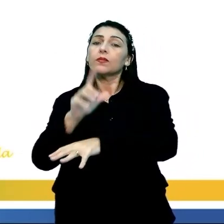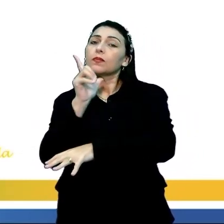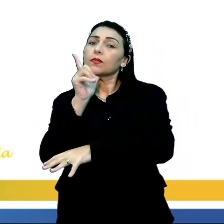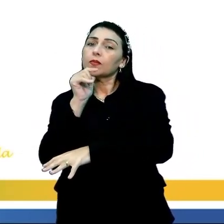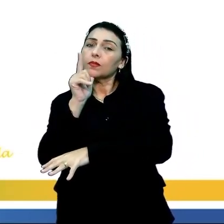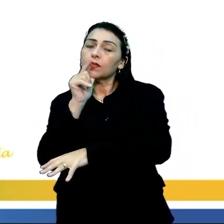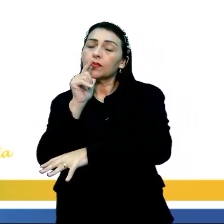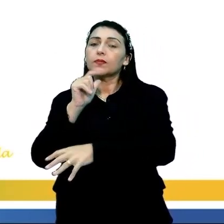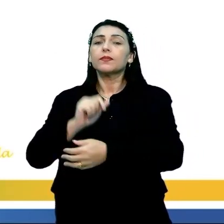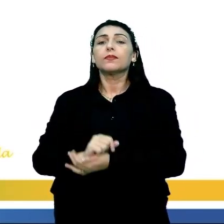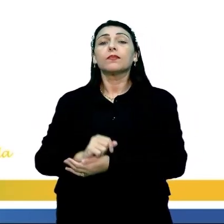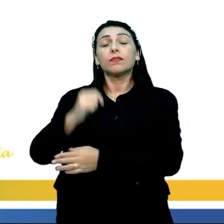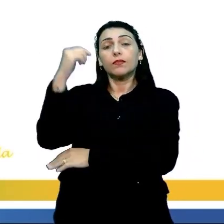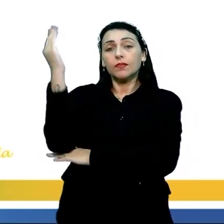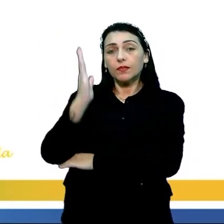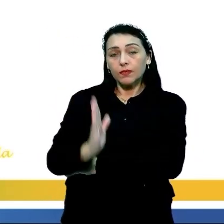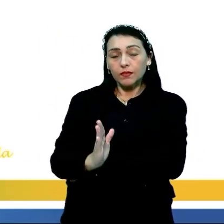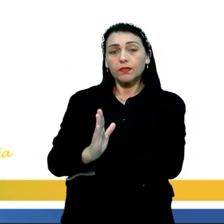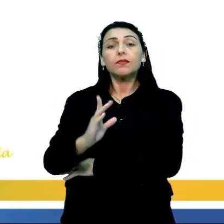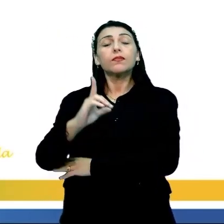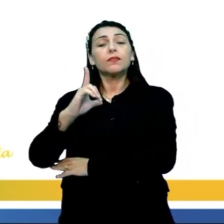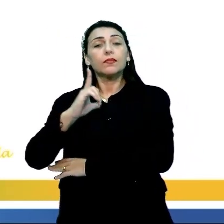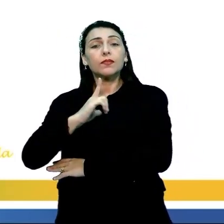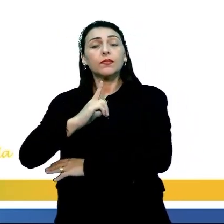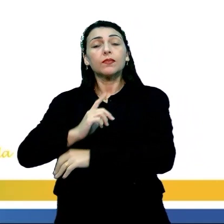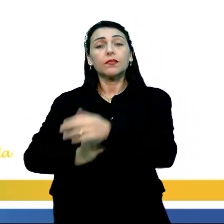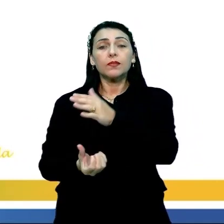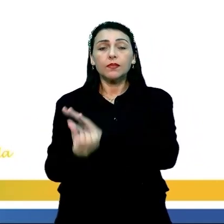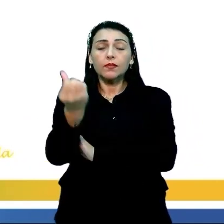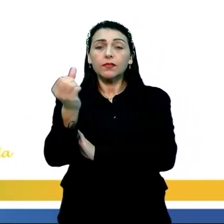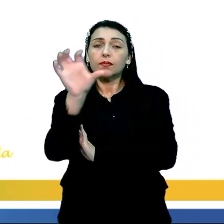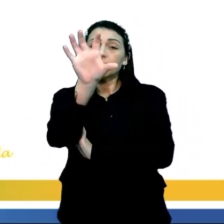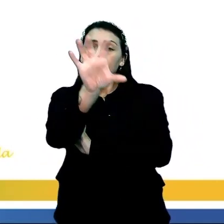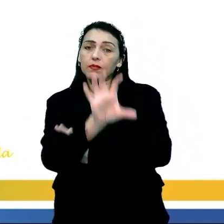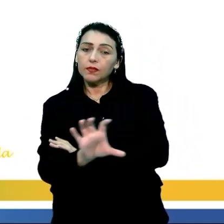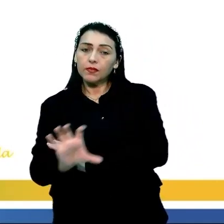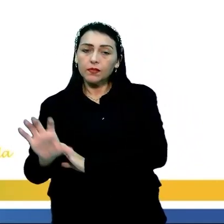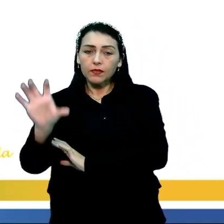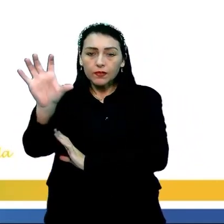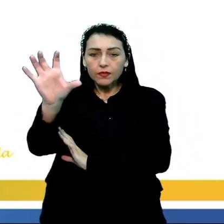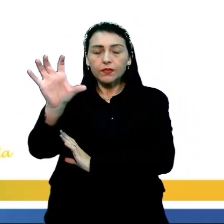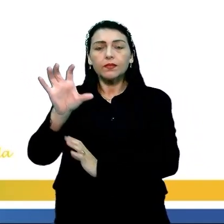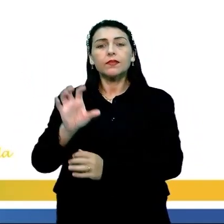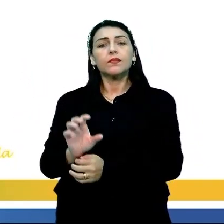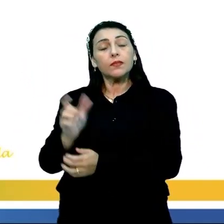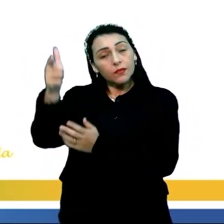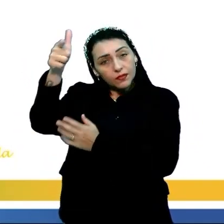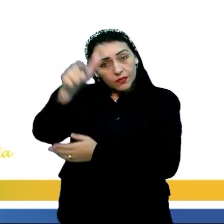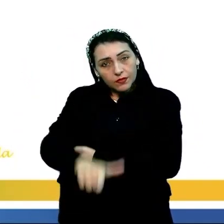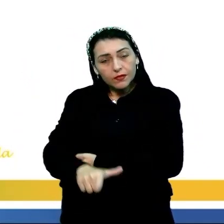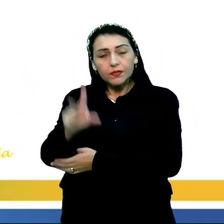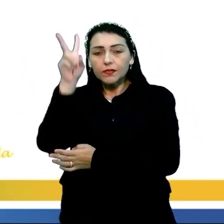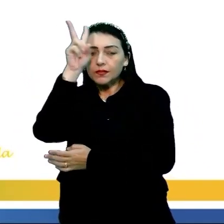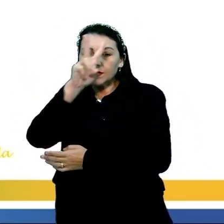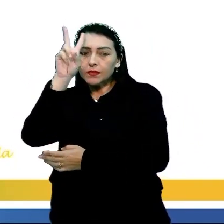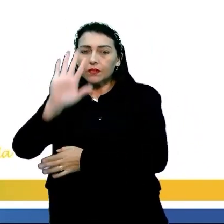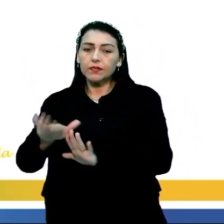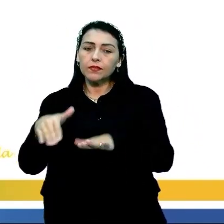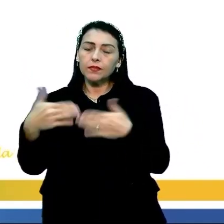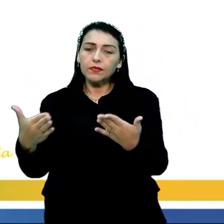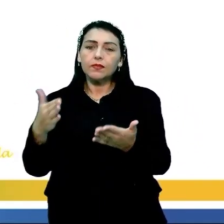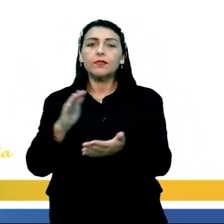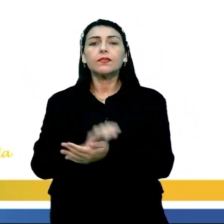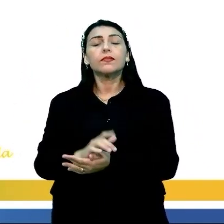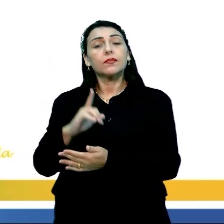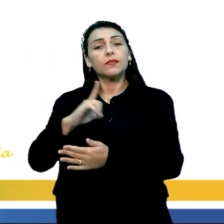hidrografia. O Brasil ele é composto por 6 domínios morfoclimáticos. Vamos repetir e relembrar quais são eles?